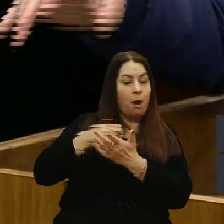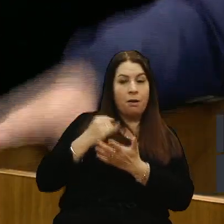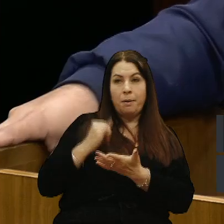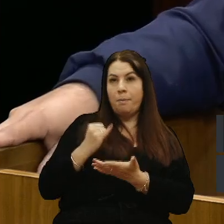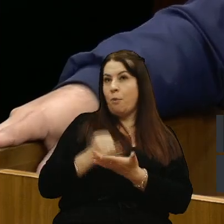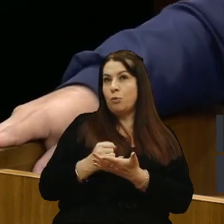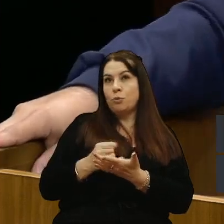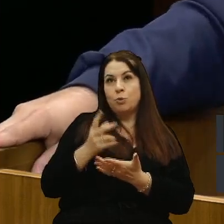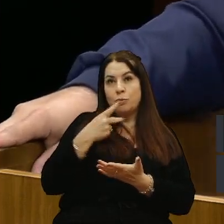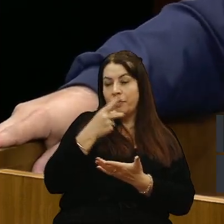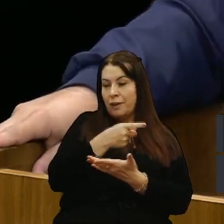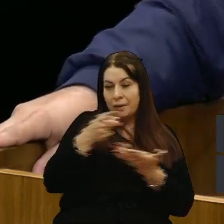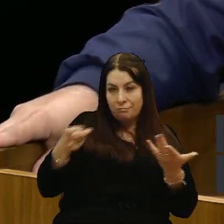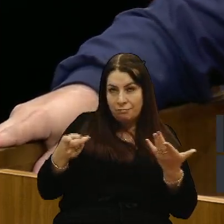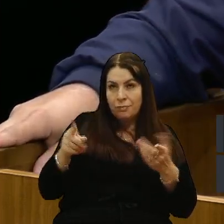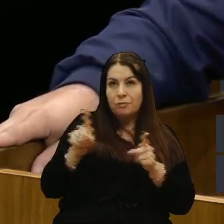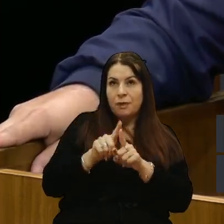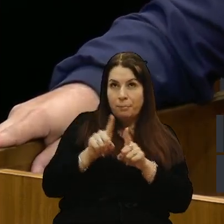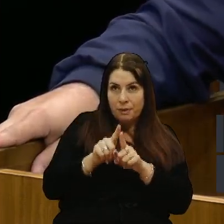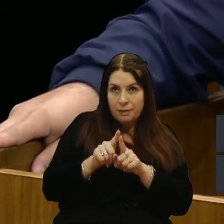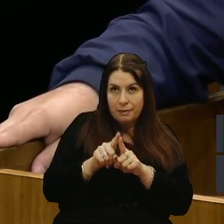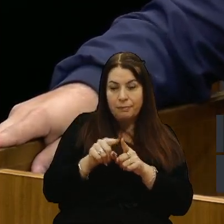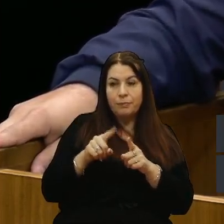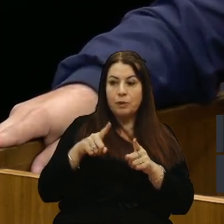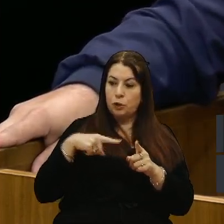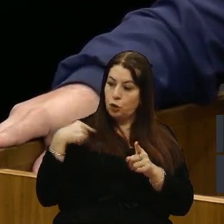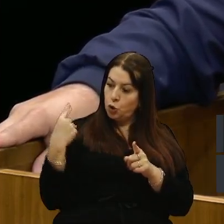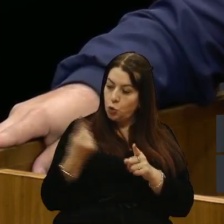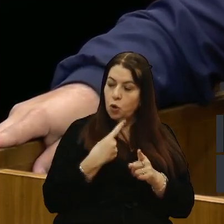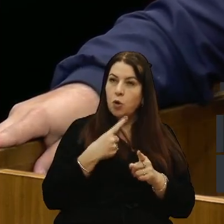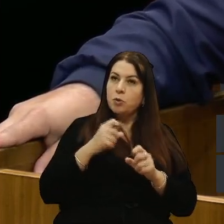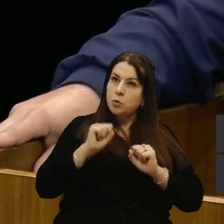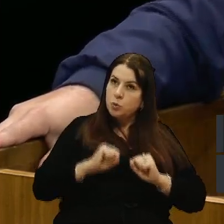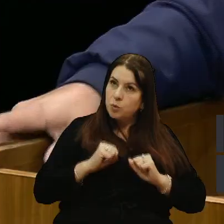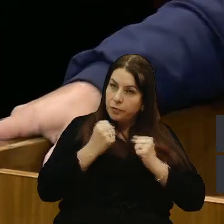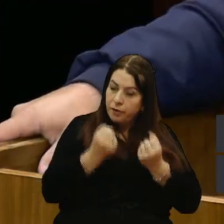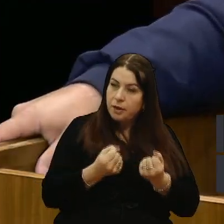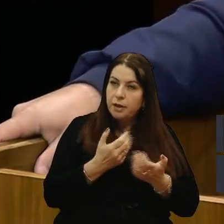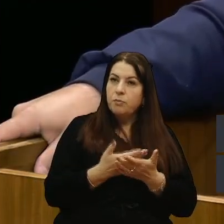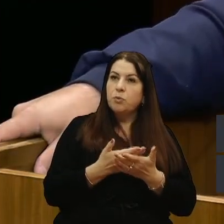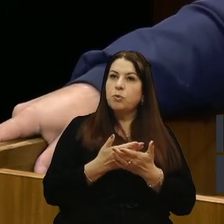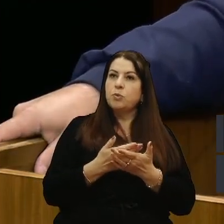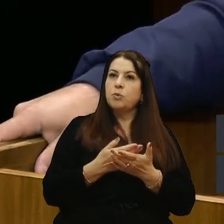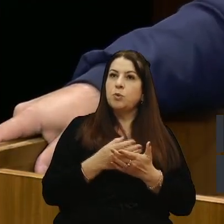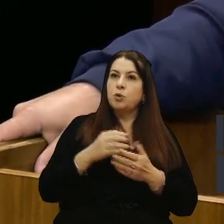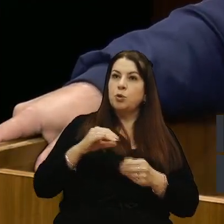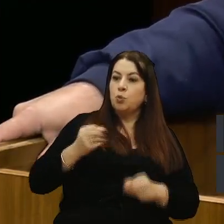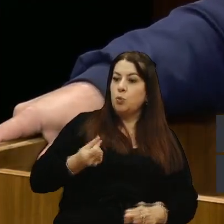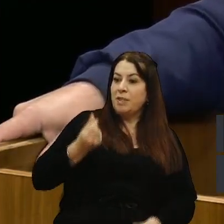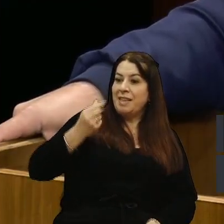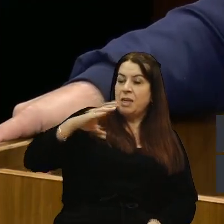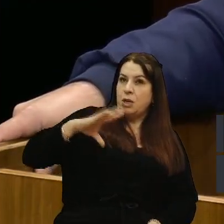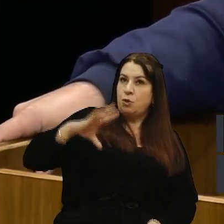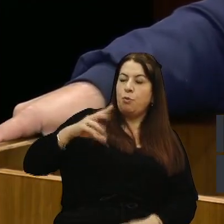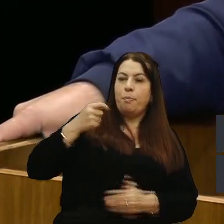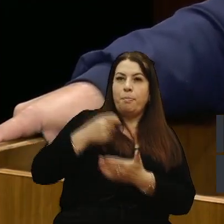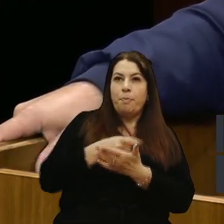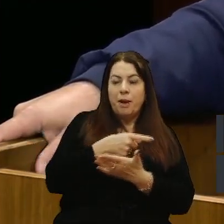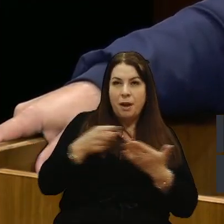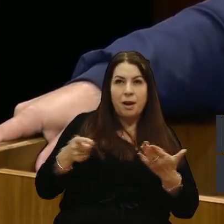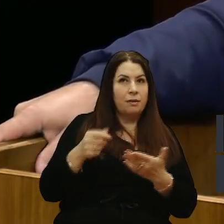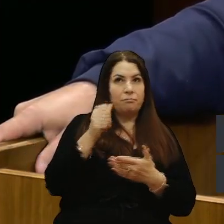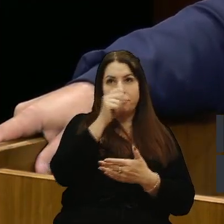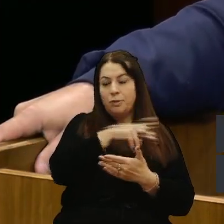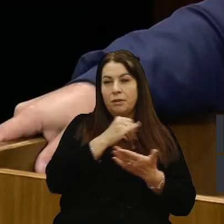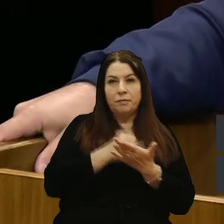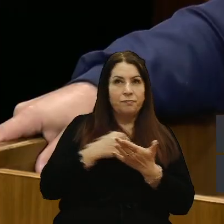disso que nós estamos falando também. Então, nós defendemos que os super ricos paguem impostos